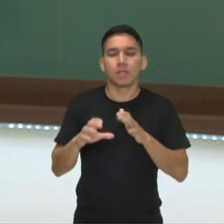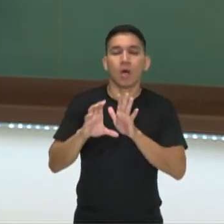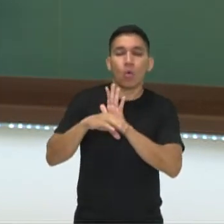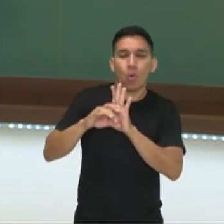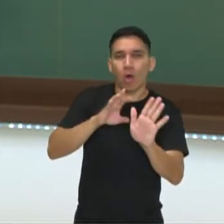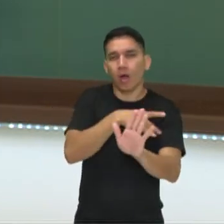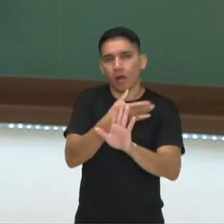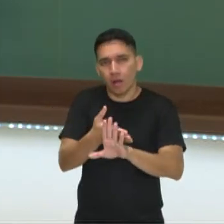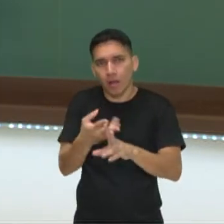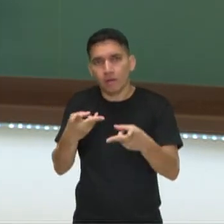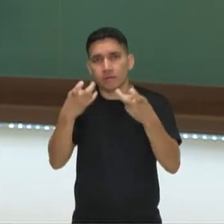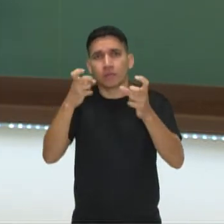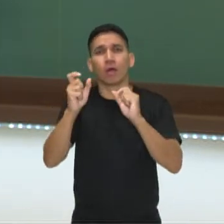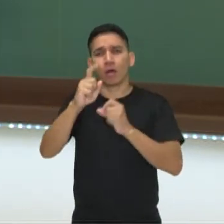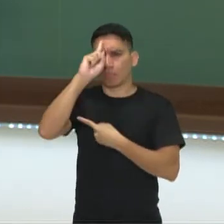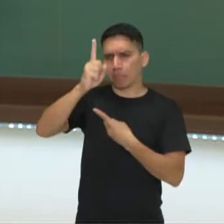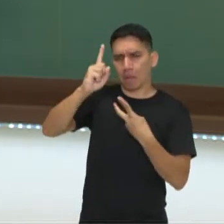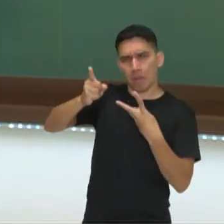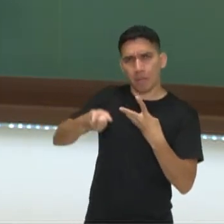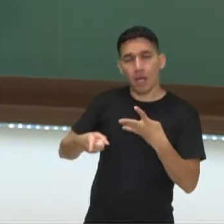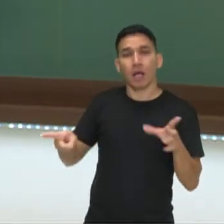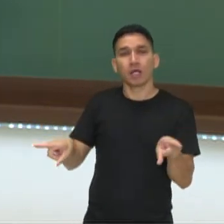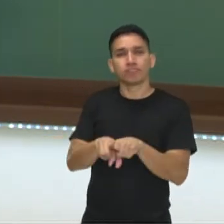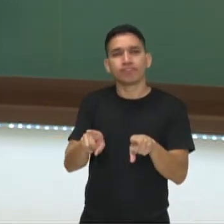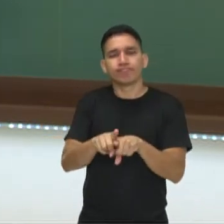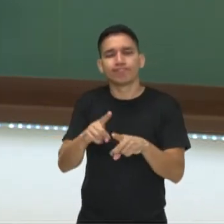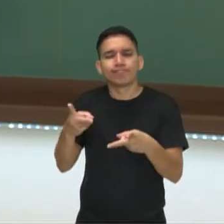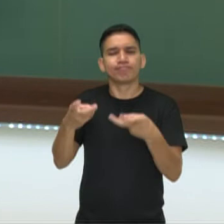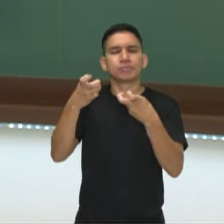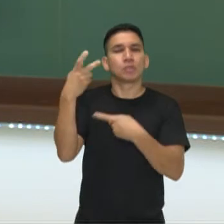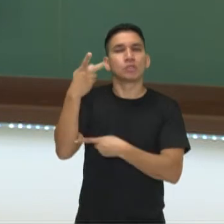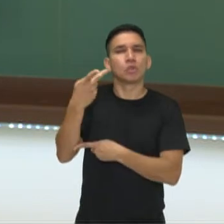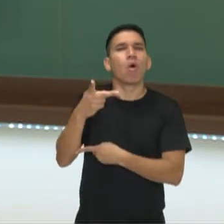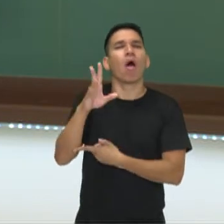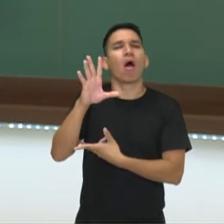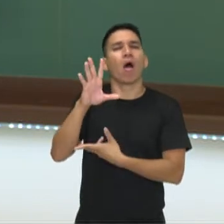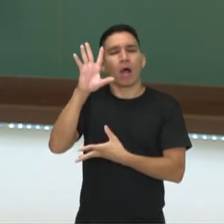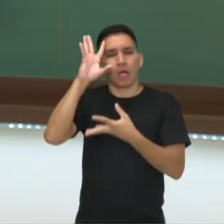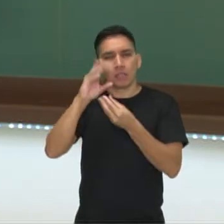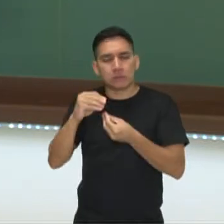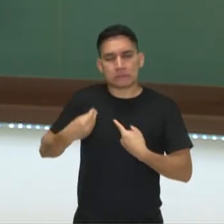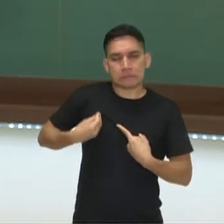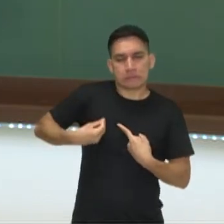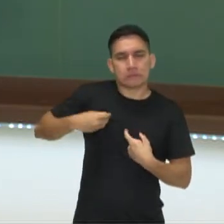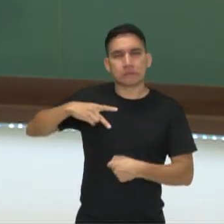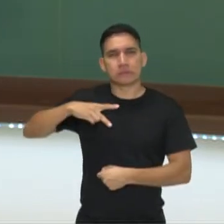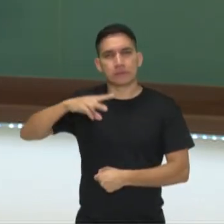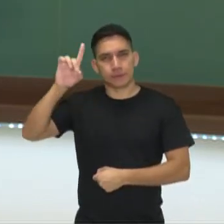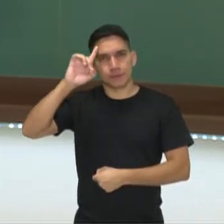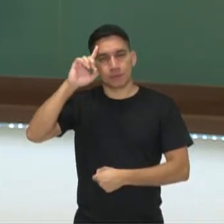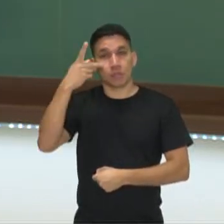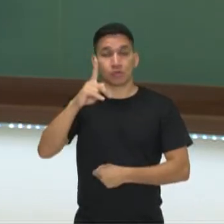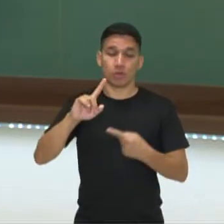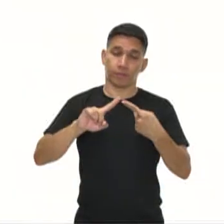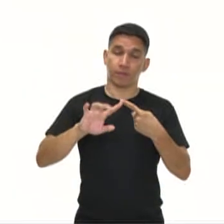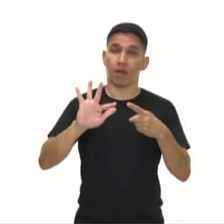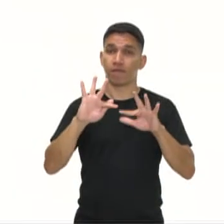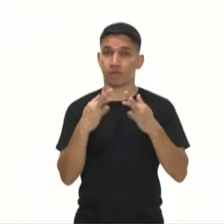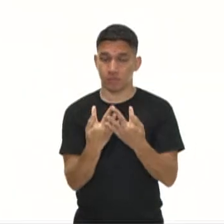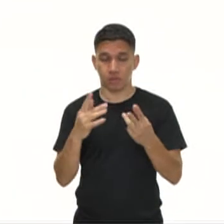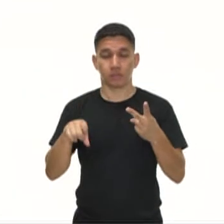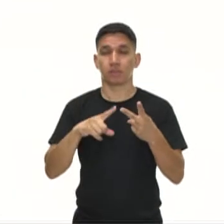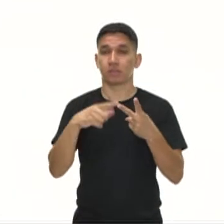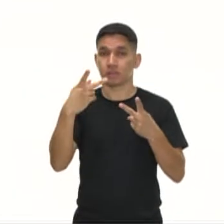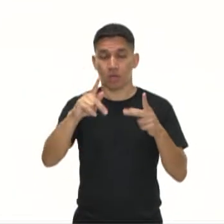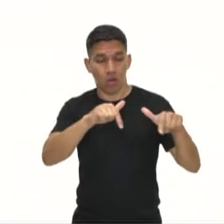até agora do autoritarismo e colocar isso na sua questão, né? Pessoal de sua realidade. Como na sua família, no seu